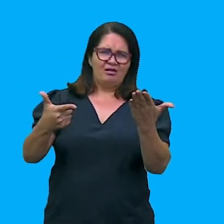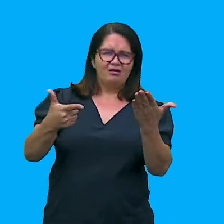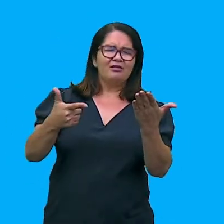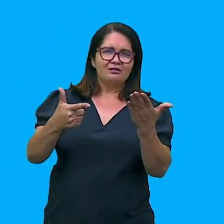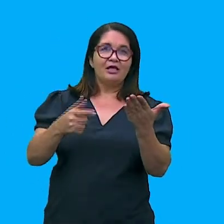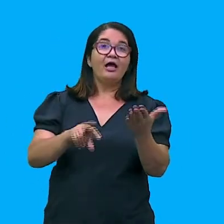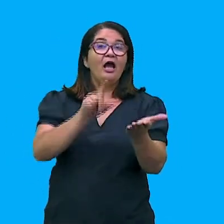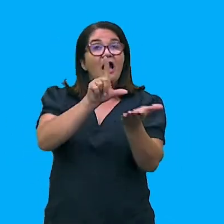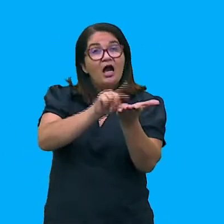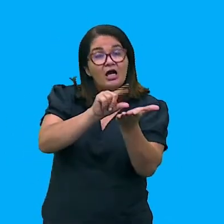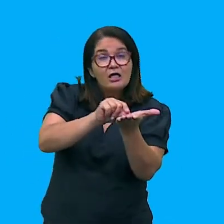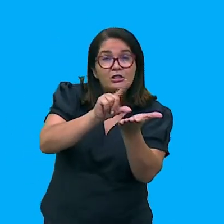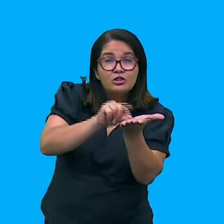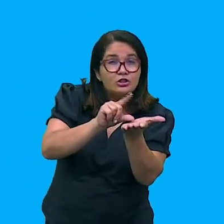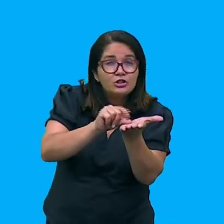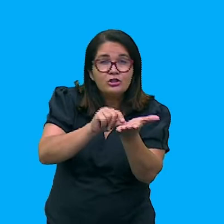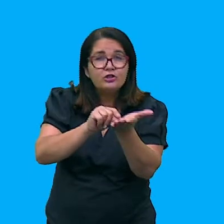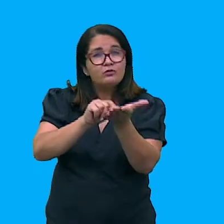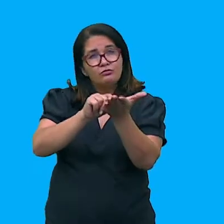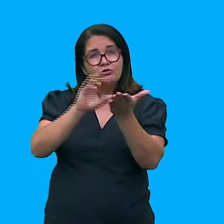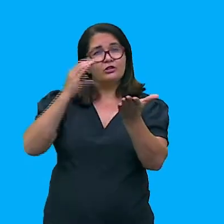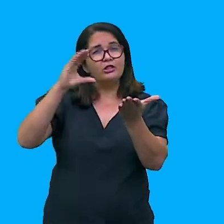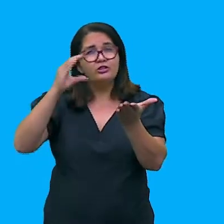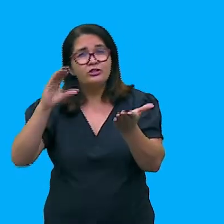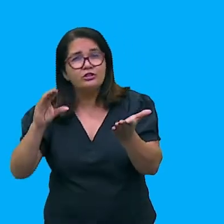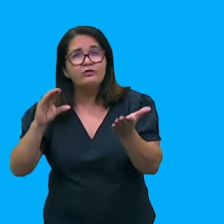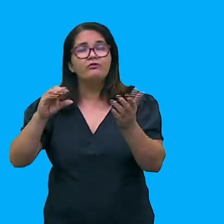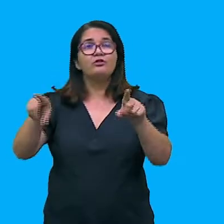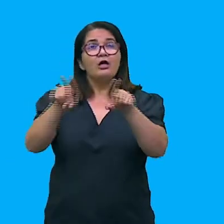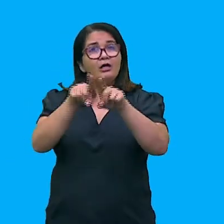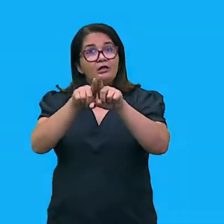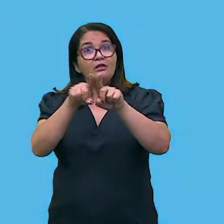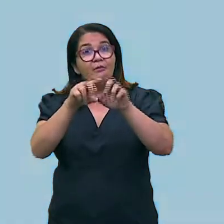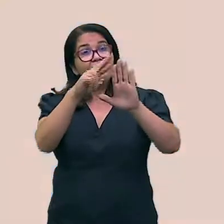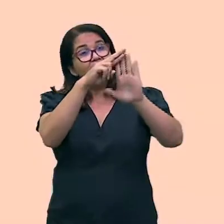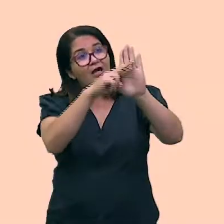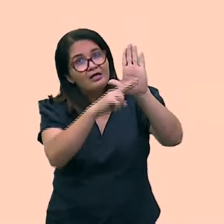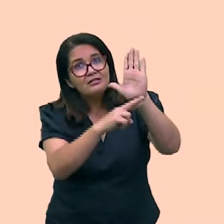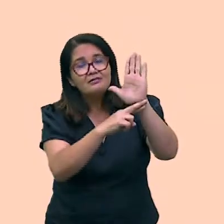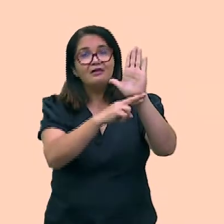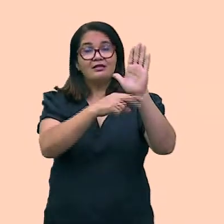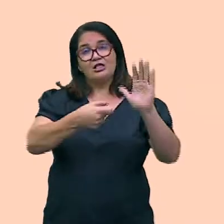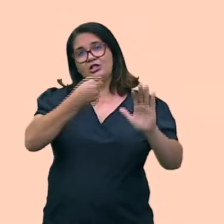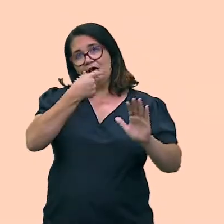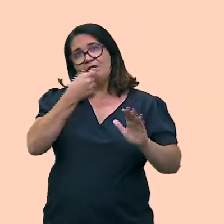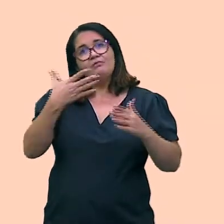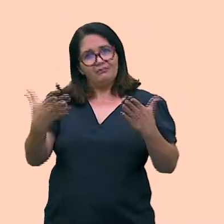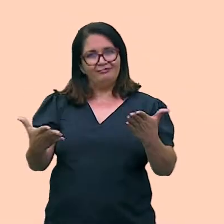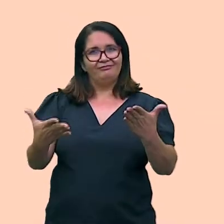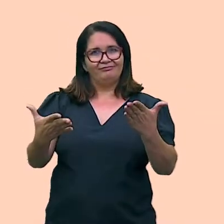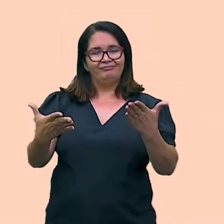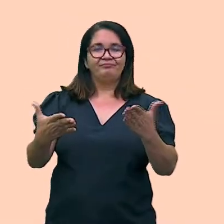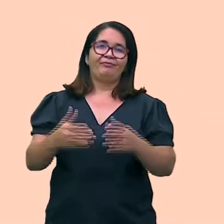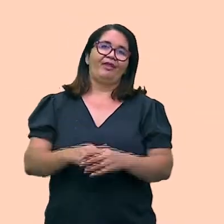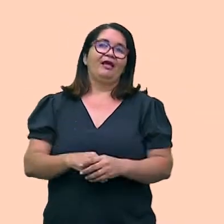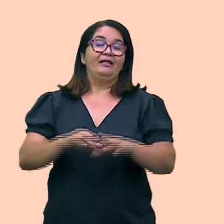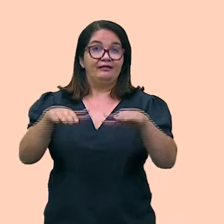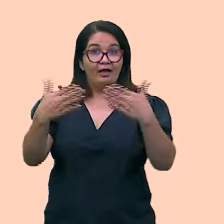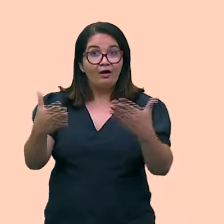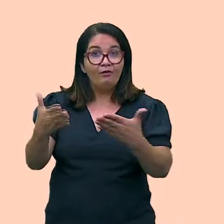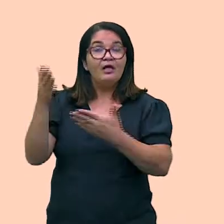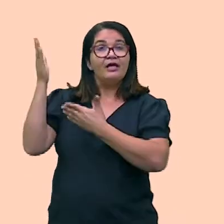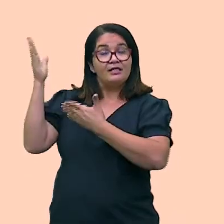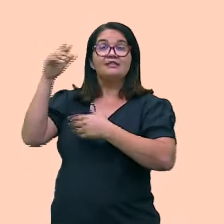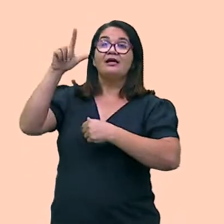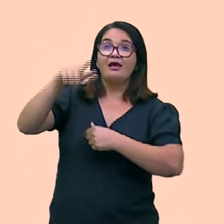científico, bulas de medicamentos, entre tantos outros. Pessoal, como eu disse a vocês,